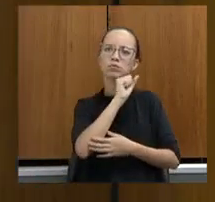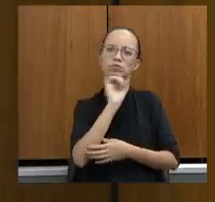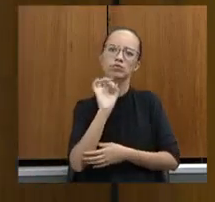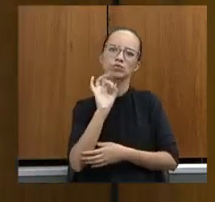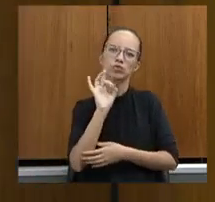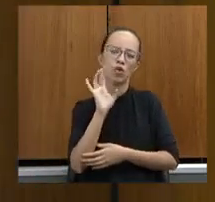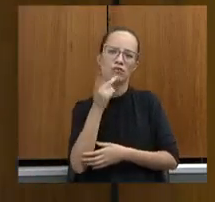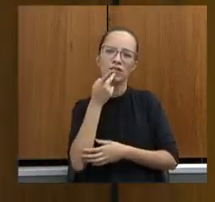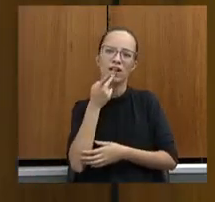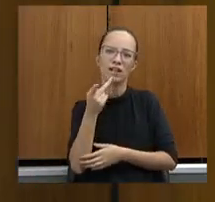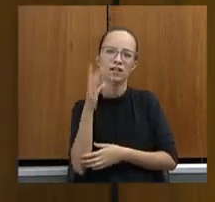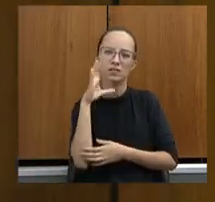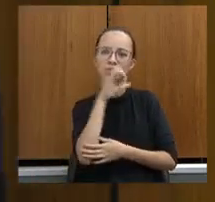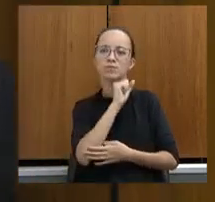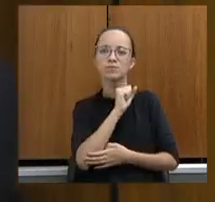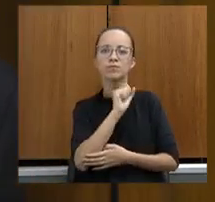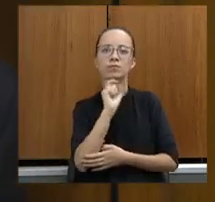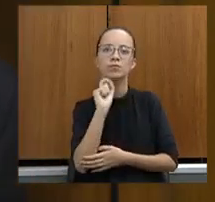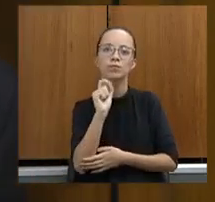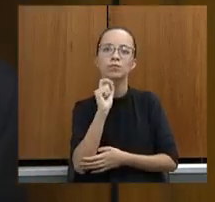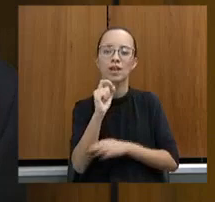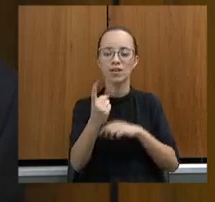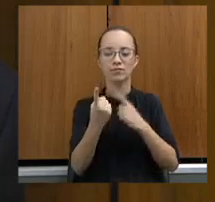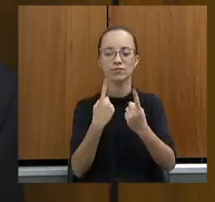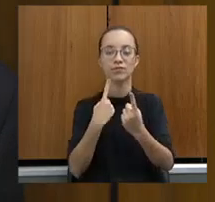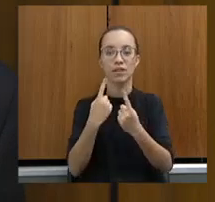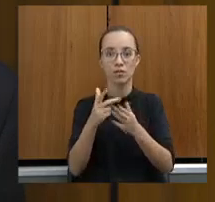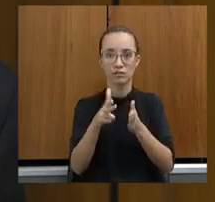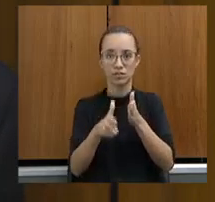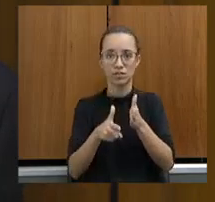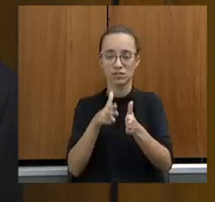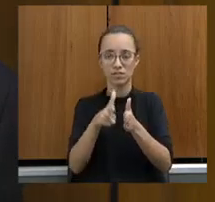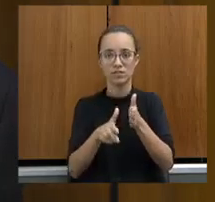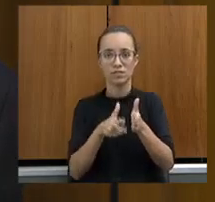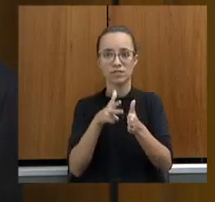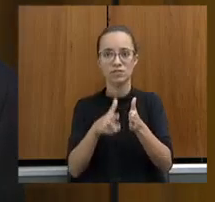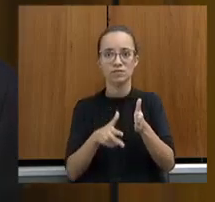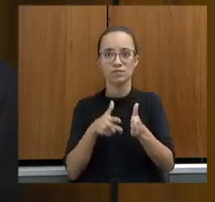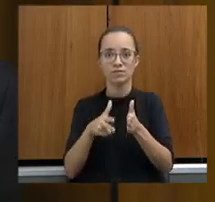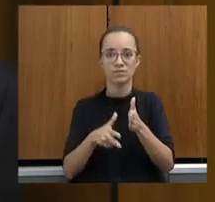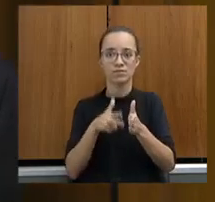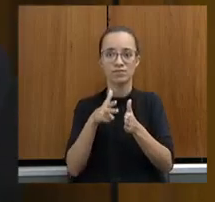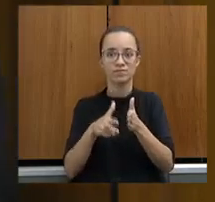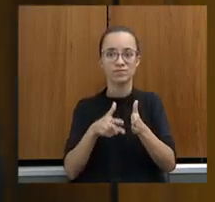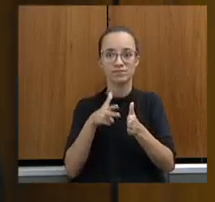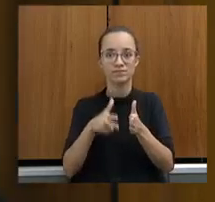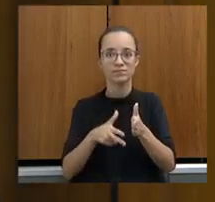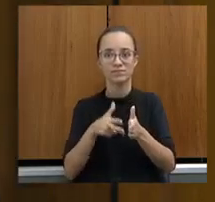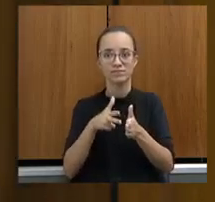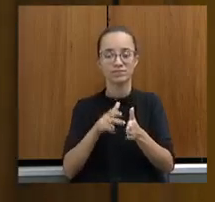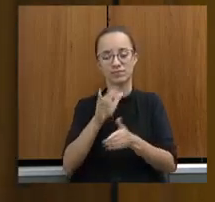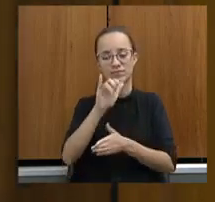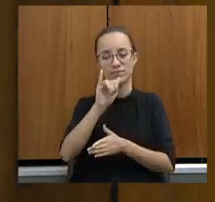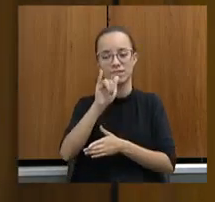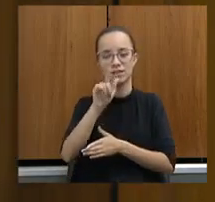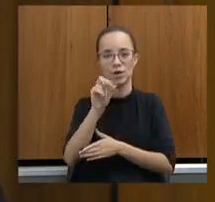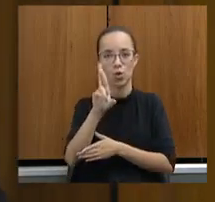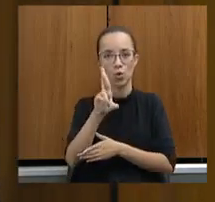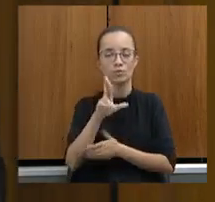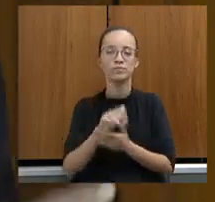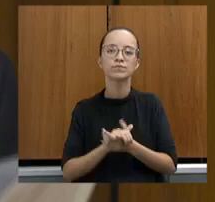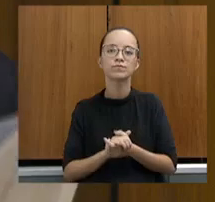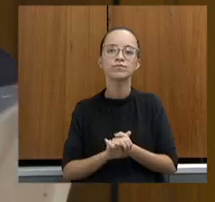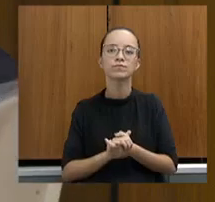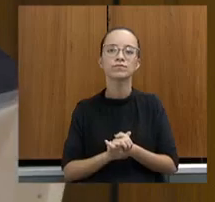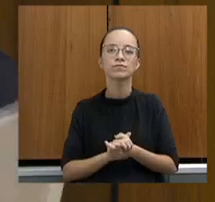pauta que a pauta das ferrovias caríssimos secretário igoreto nós